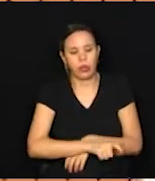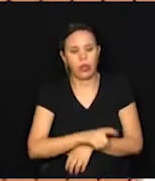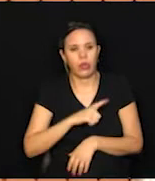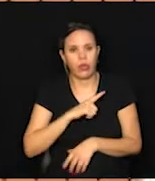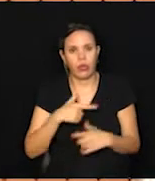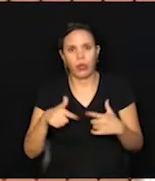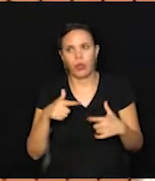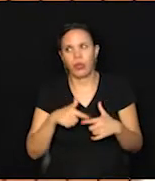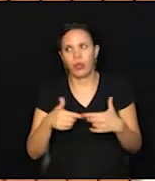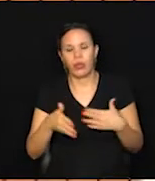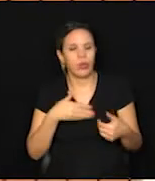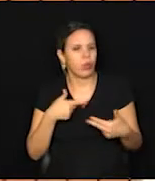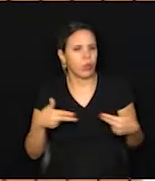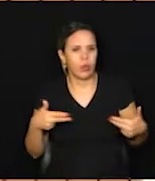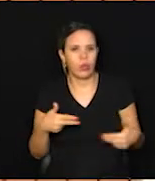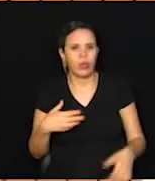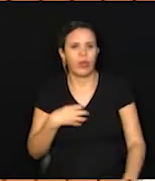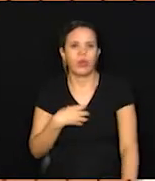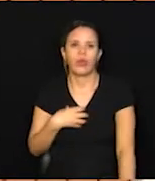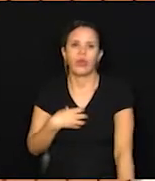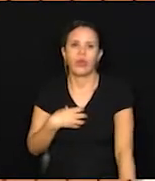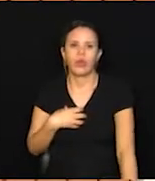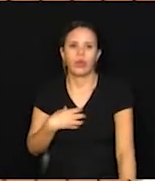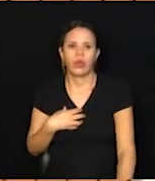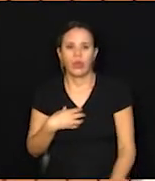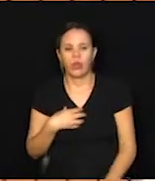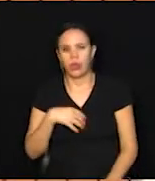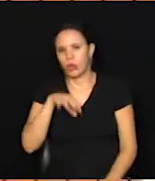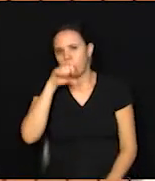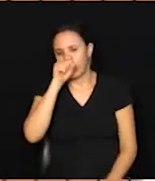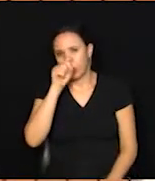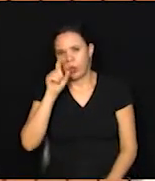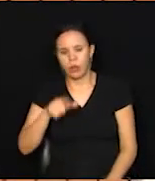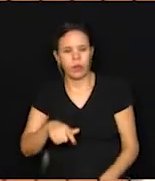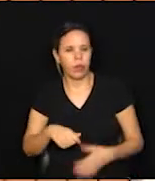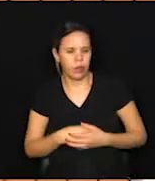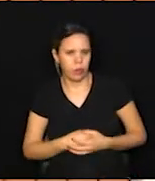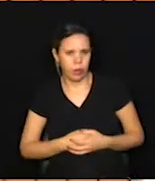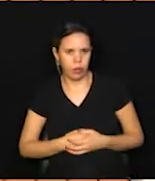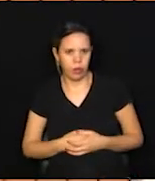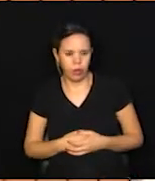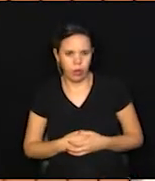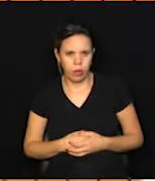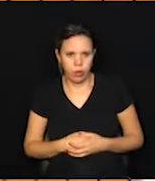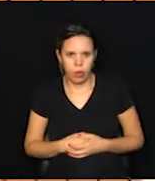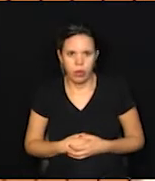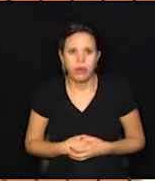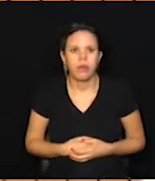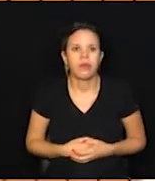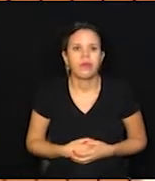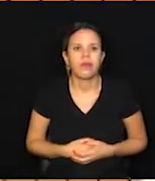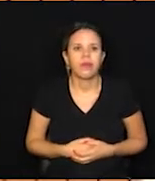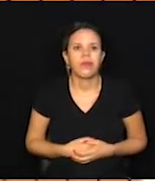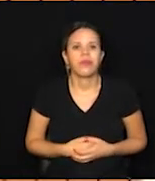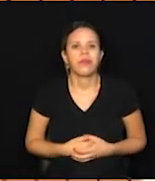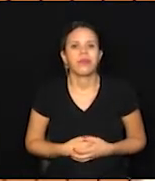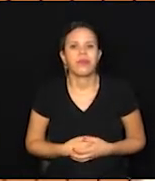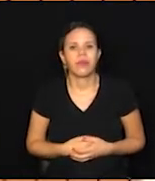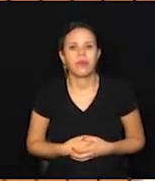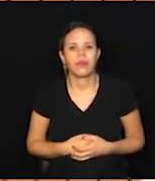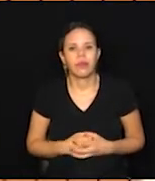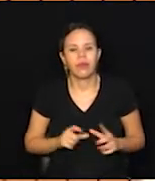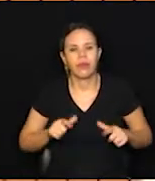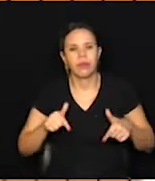ali numa oxigenoterapia, então esse, né, é uma ação,